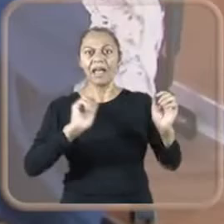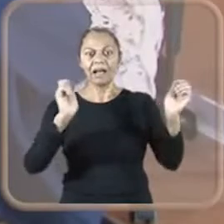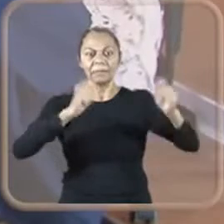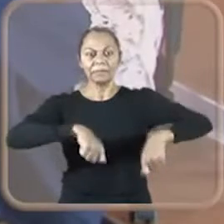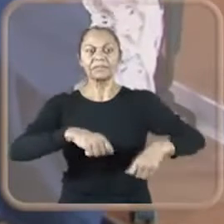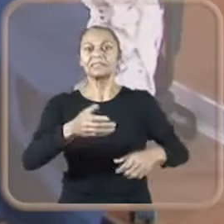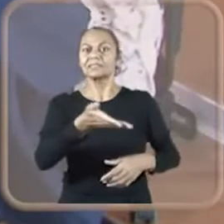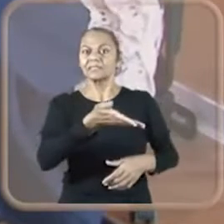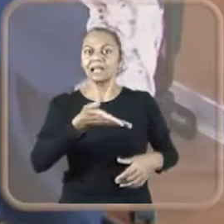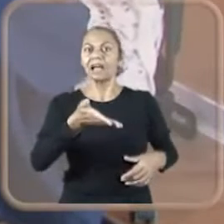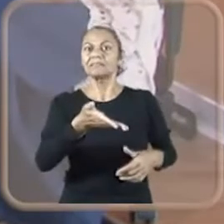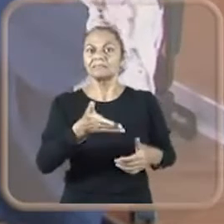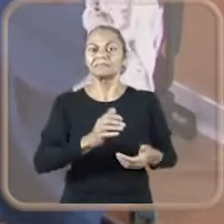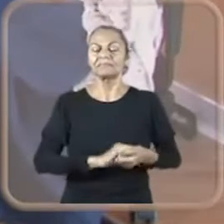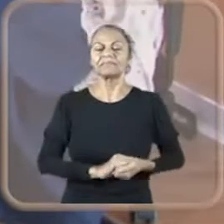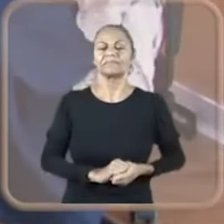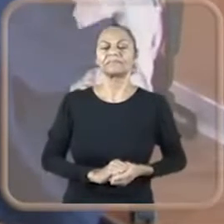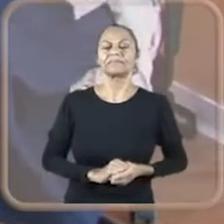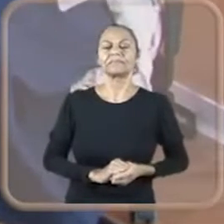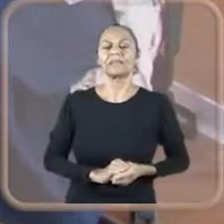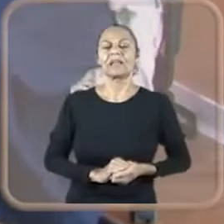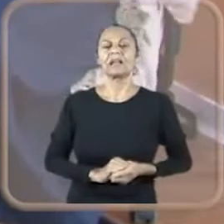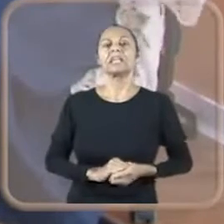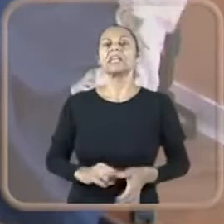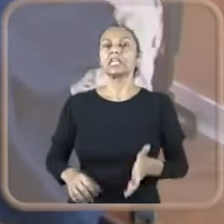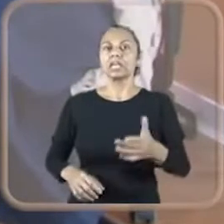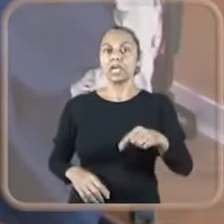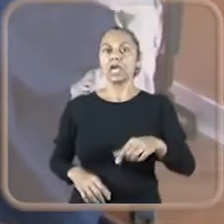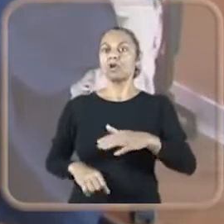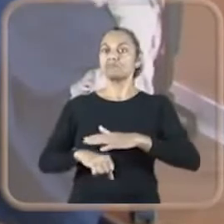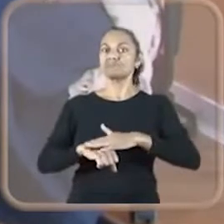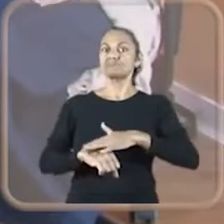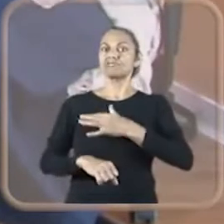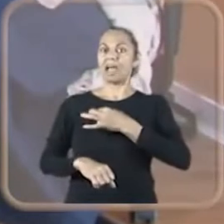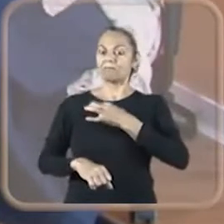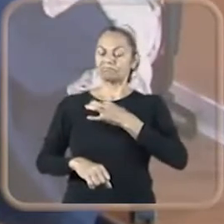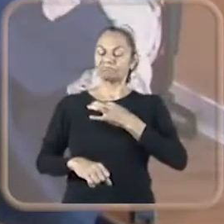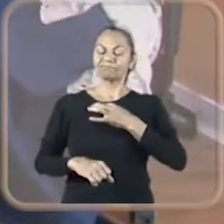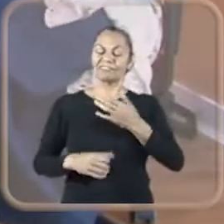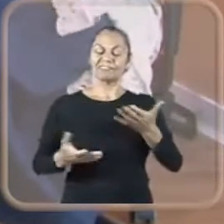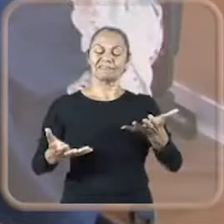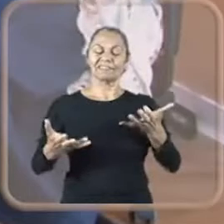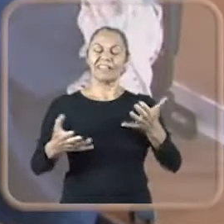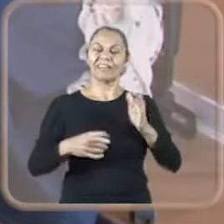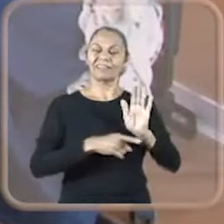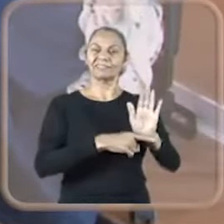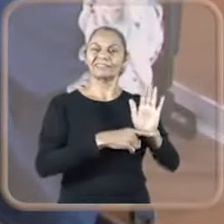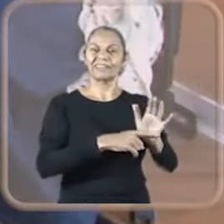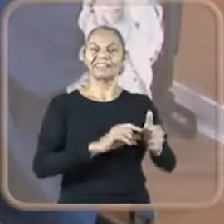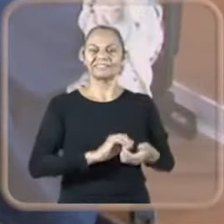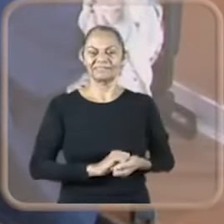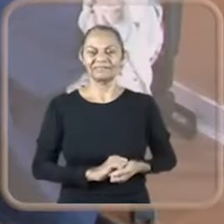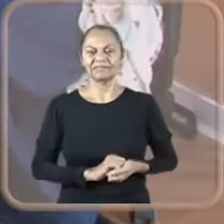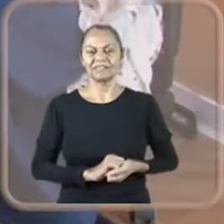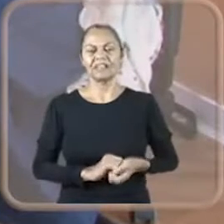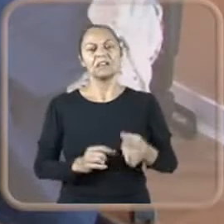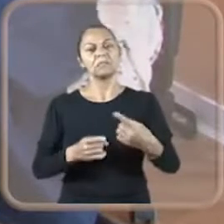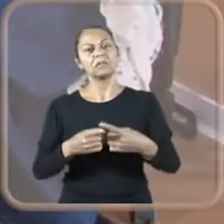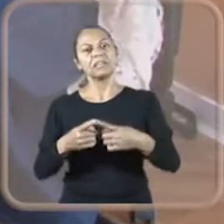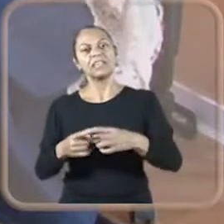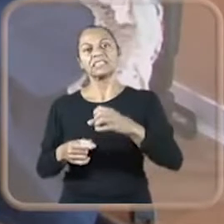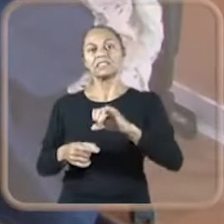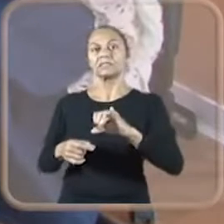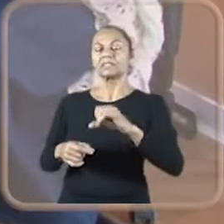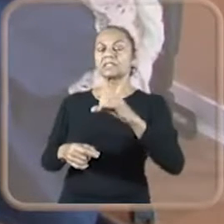depois. Mas dizer assim, quando você cria um ambiente de humanidade, respeito e diálogo,